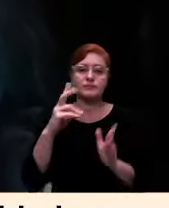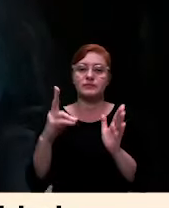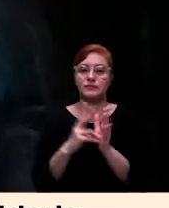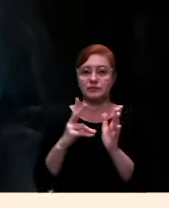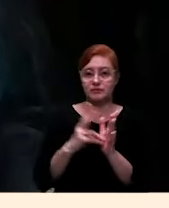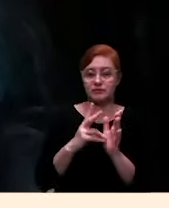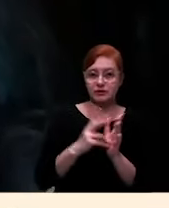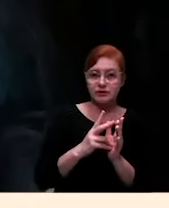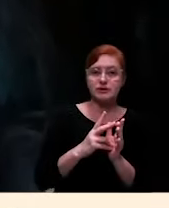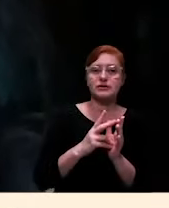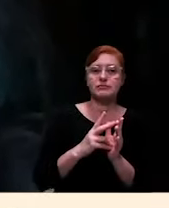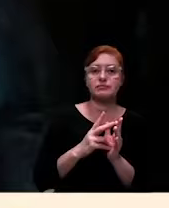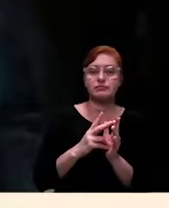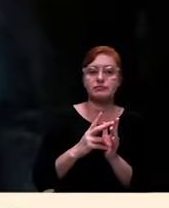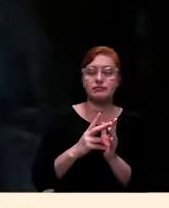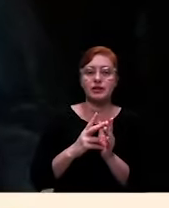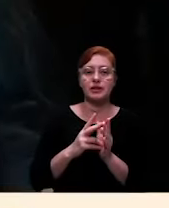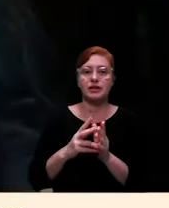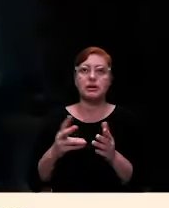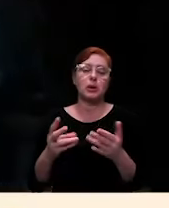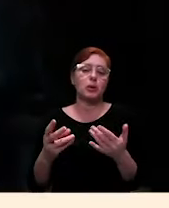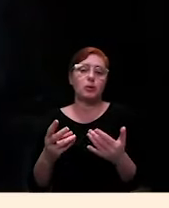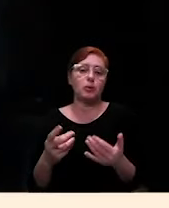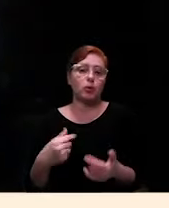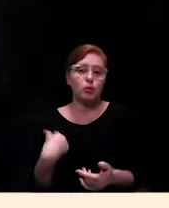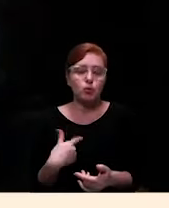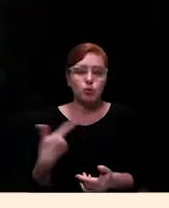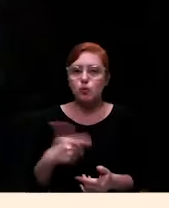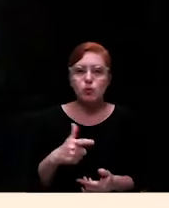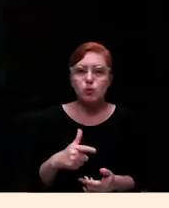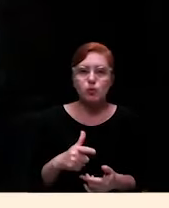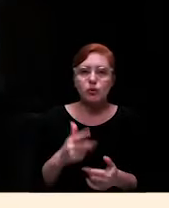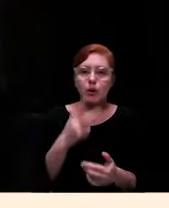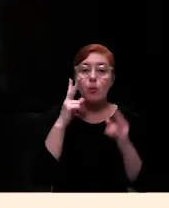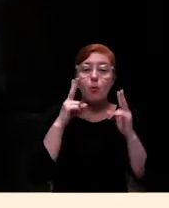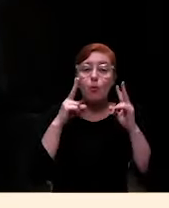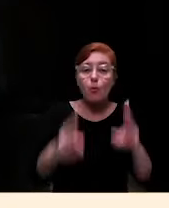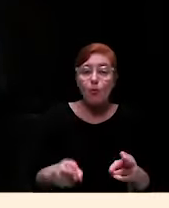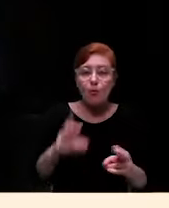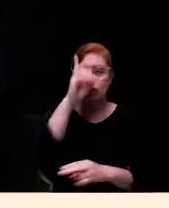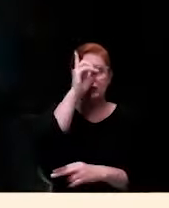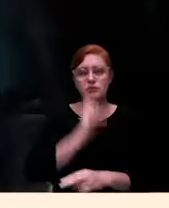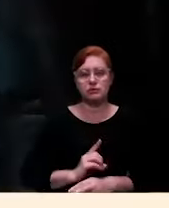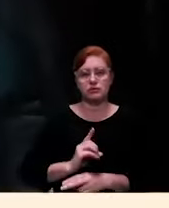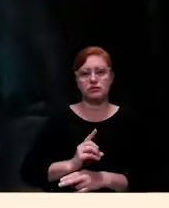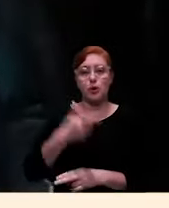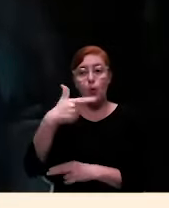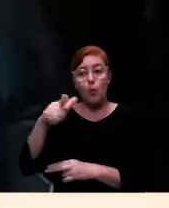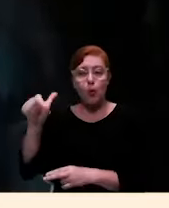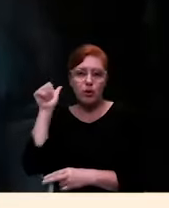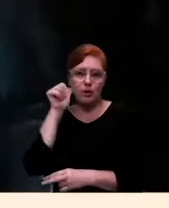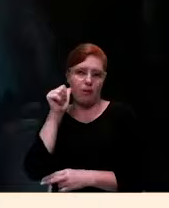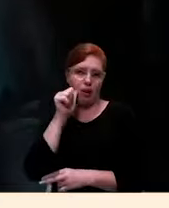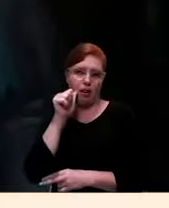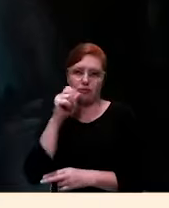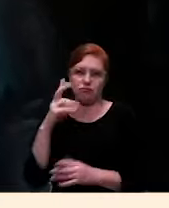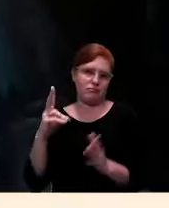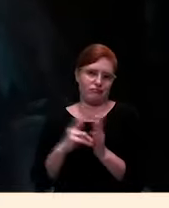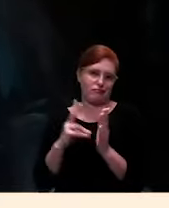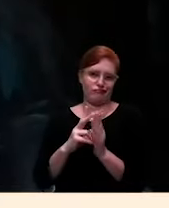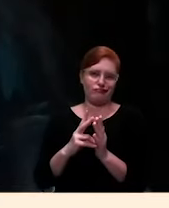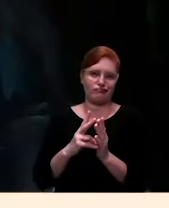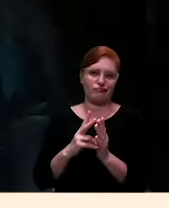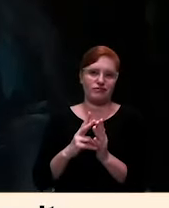indígenas com outras mulheres não indígenas. Não temos mesmo direito do que as mulheres não indígenas,